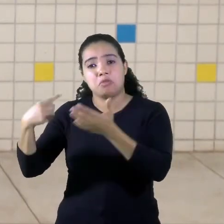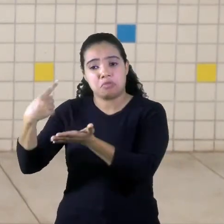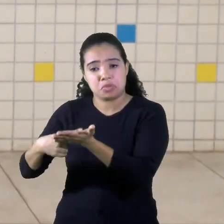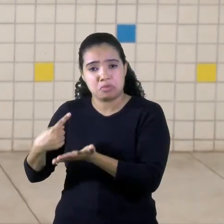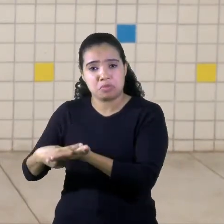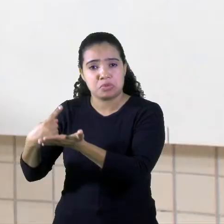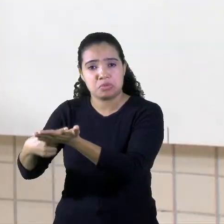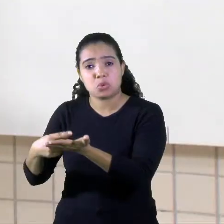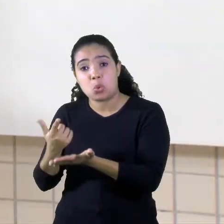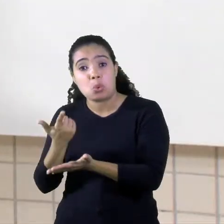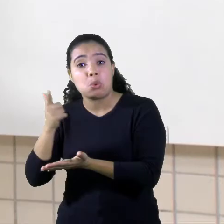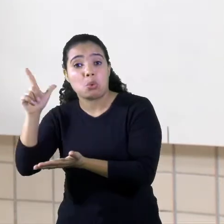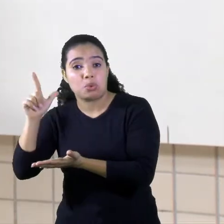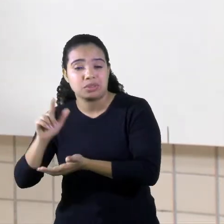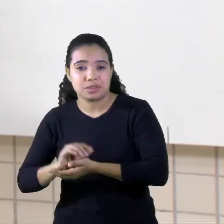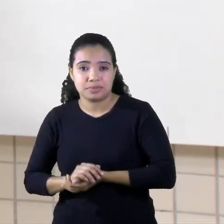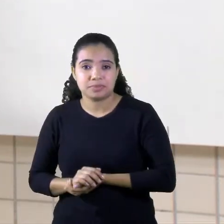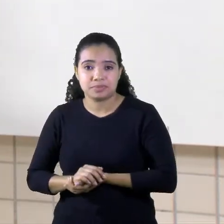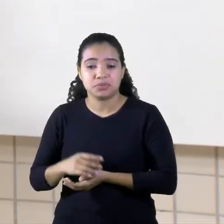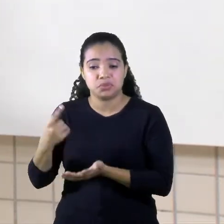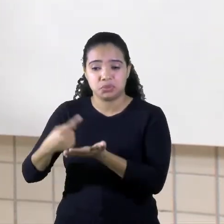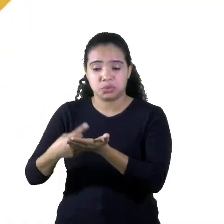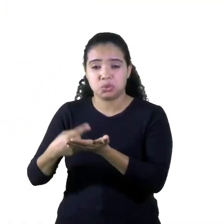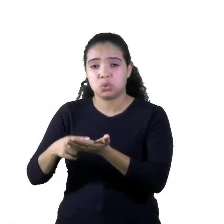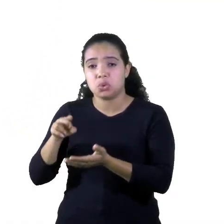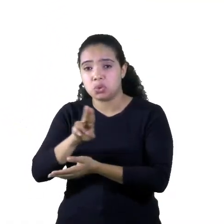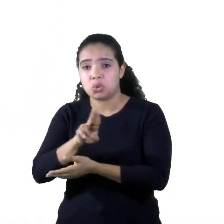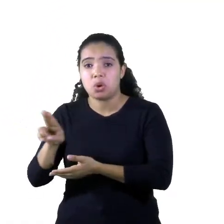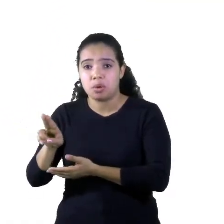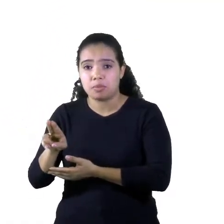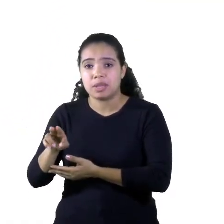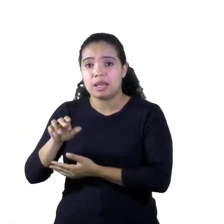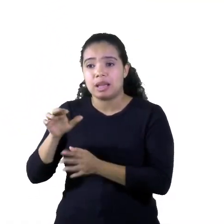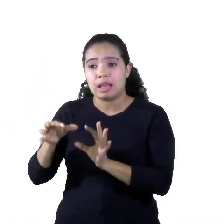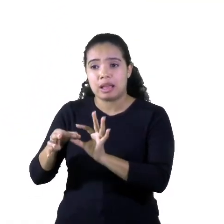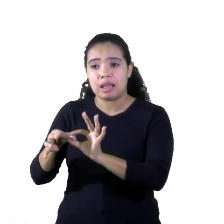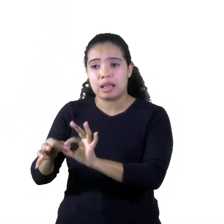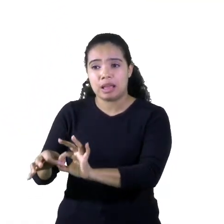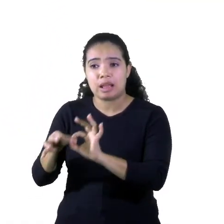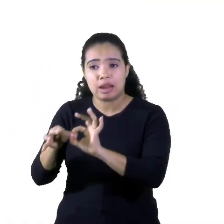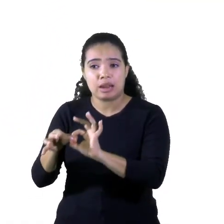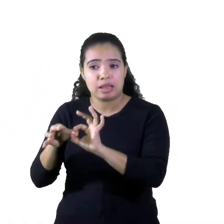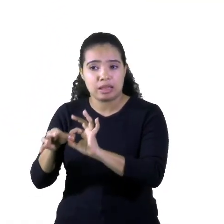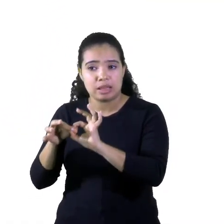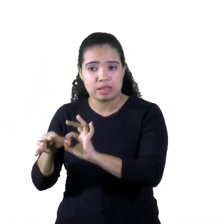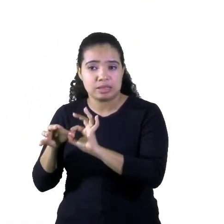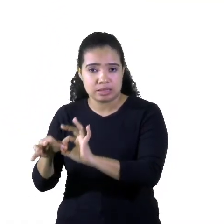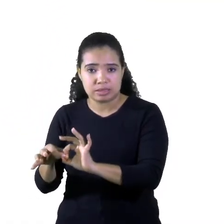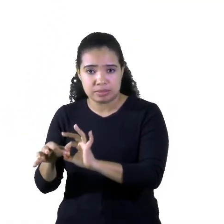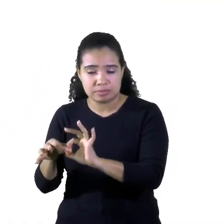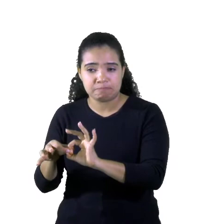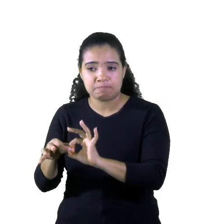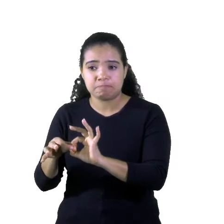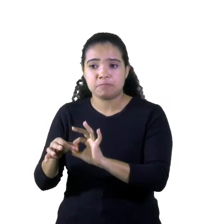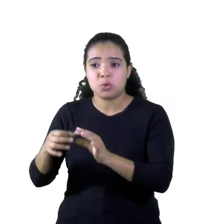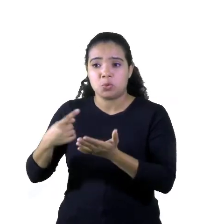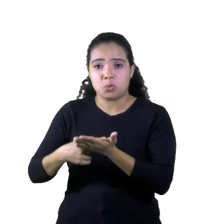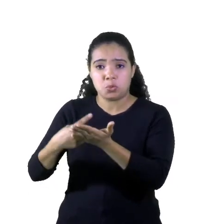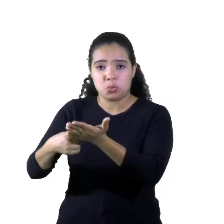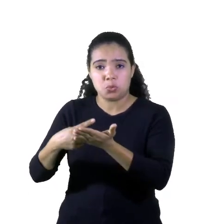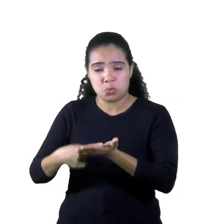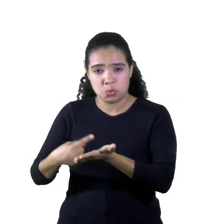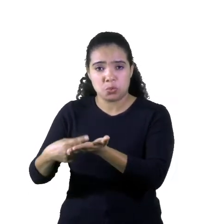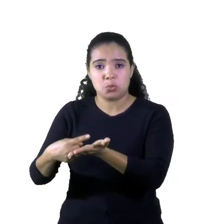acordo. Esse acordo foi chamado de aliança. Esse acordo